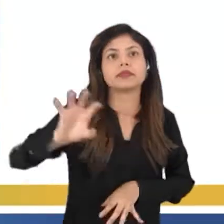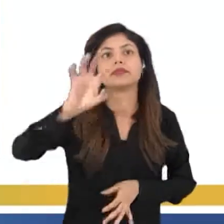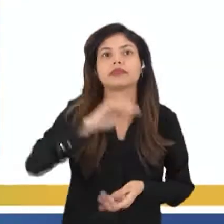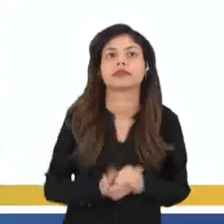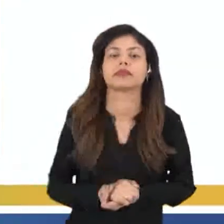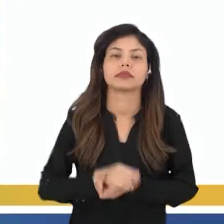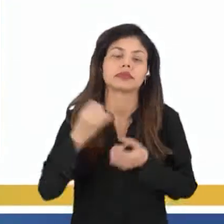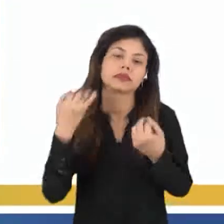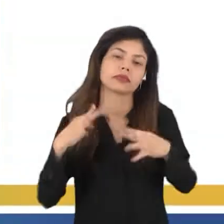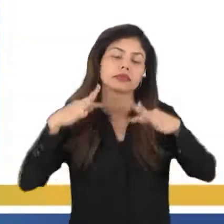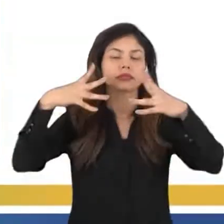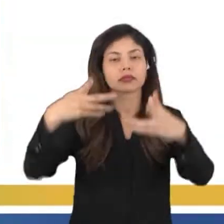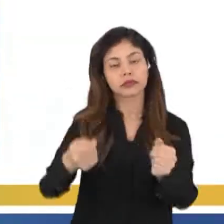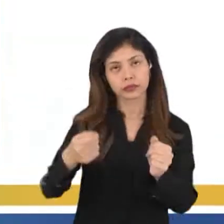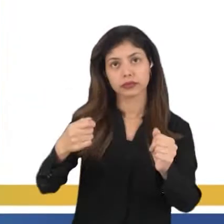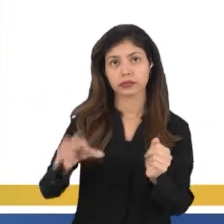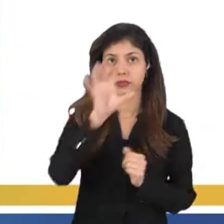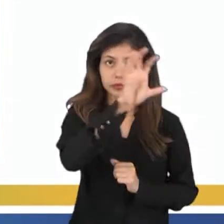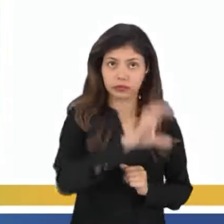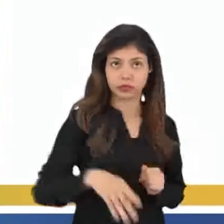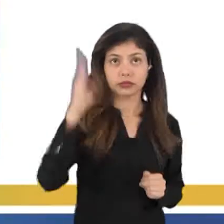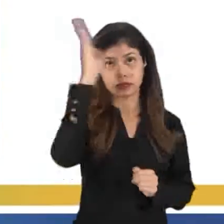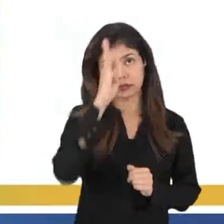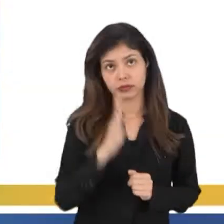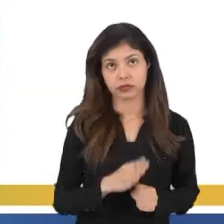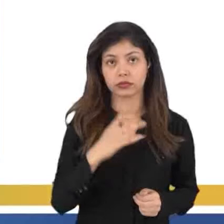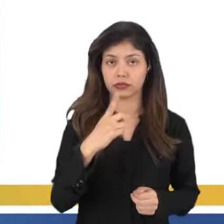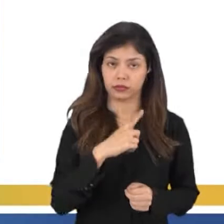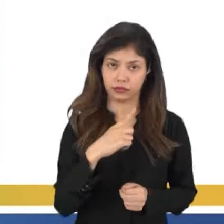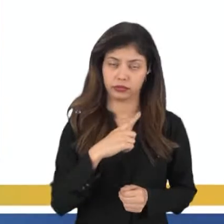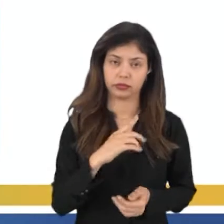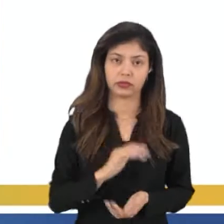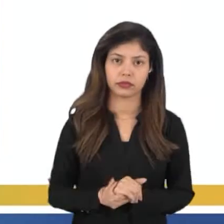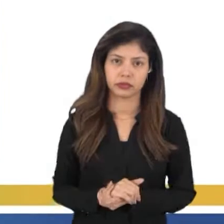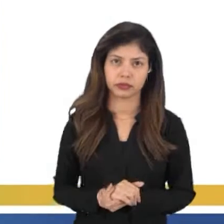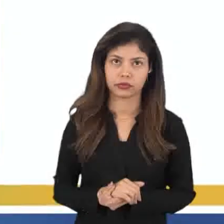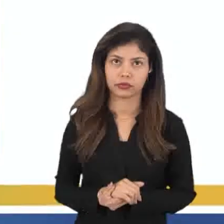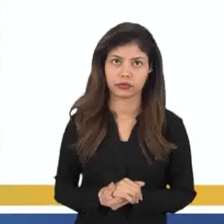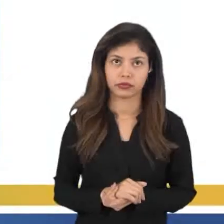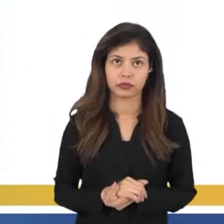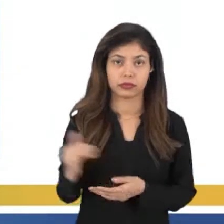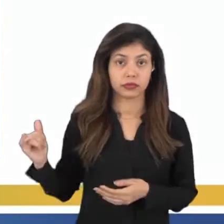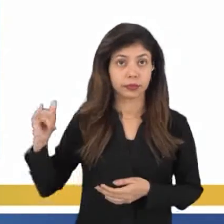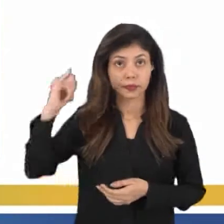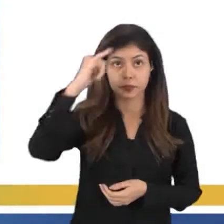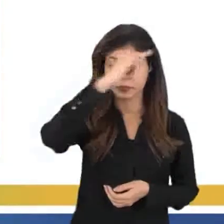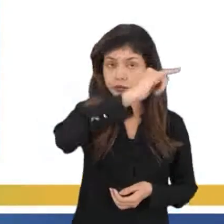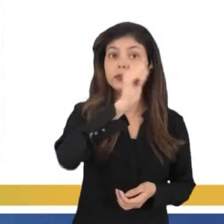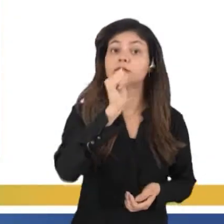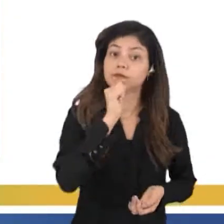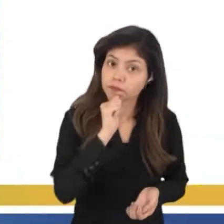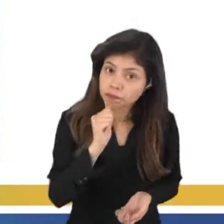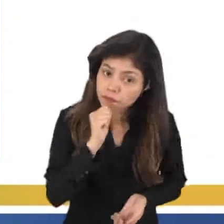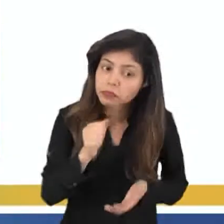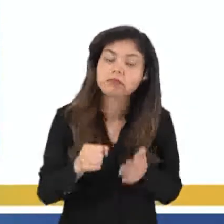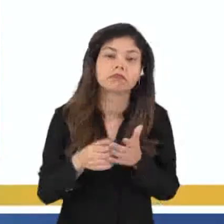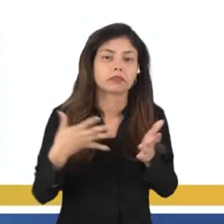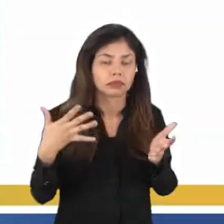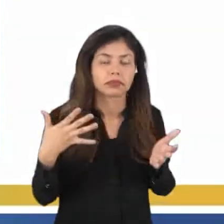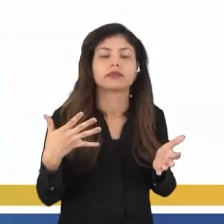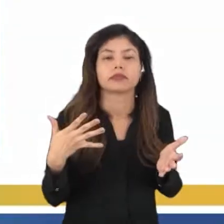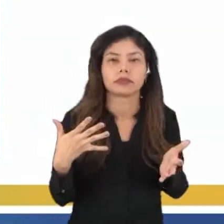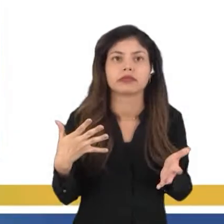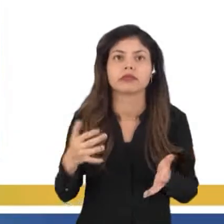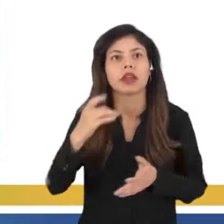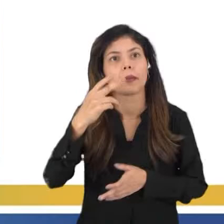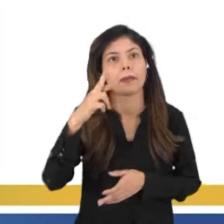quer dizer, todas as regiões brasileiras são atendidas por linhas aéreas, ainda que muitas das vezes de